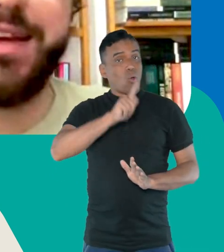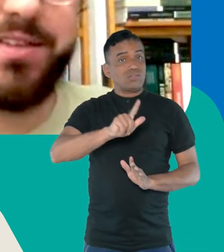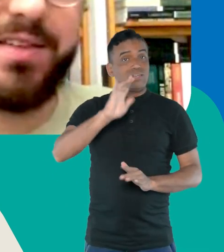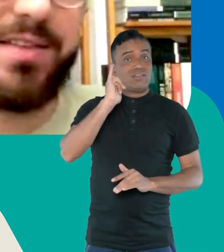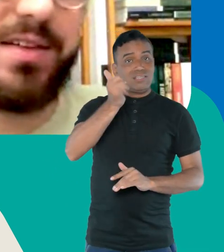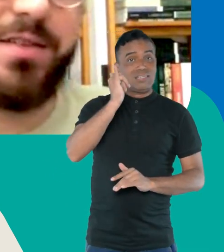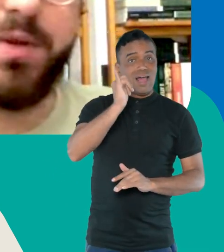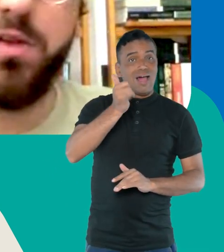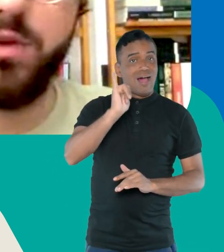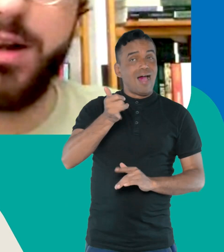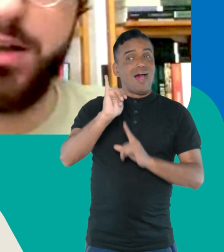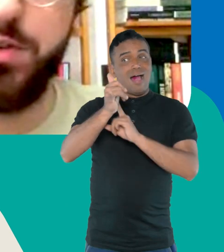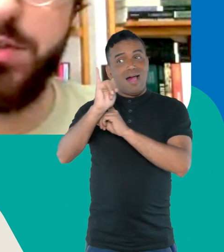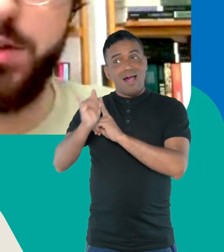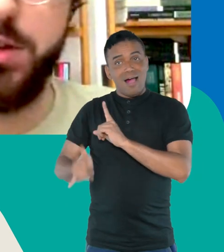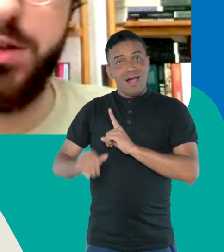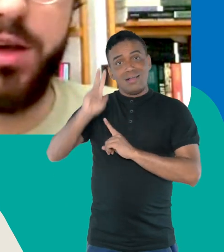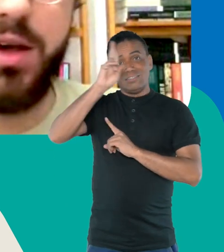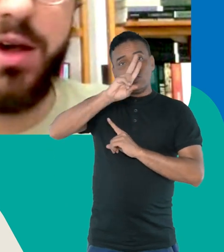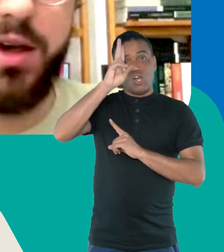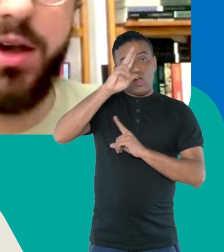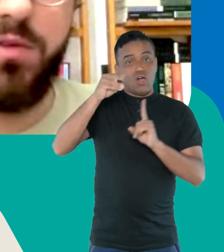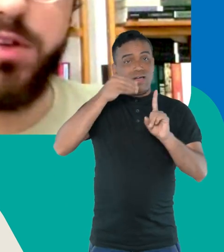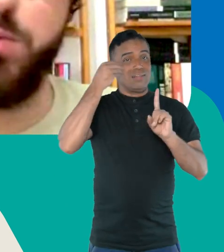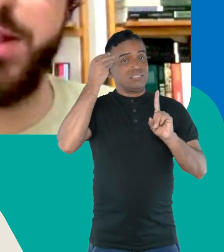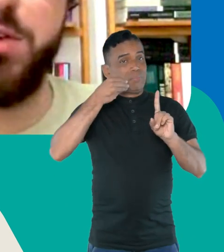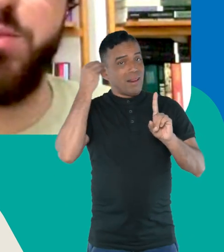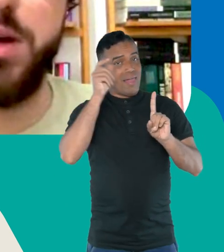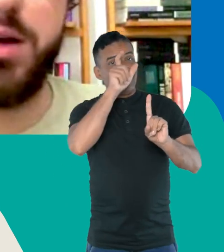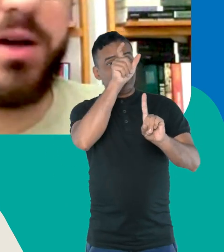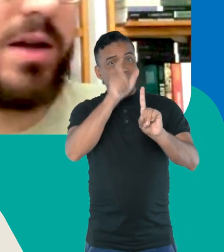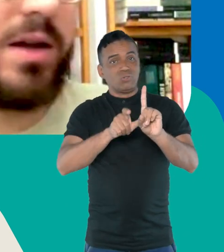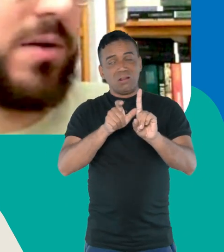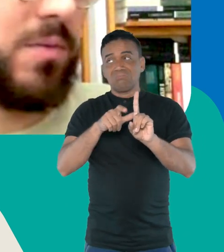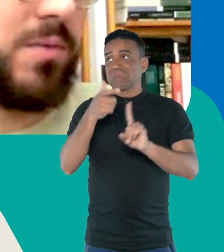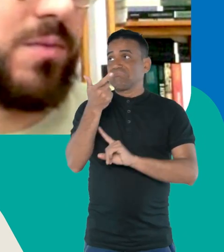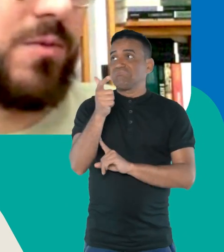as experiências desses personagens que você não tem